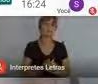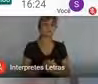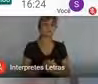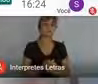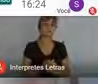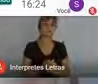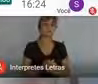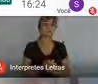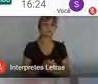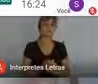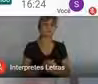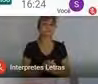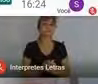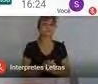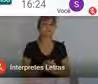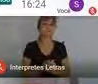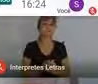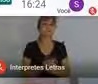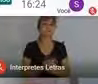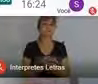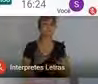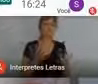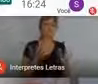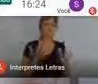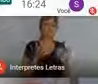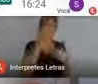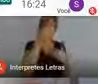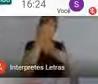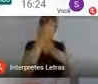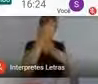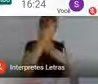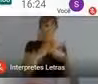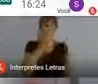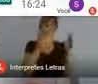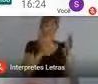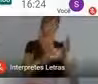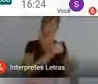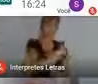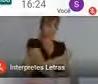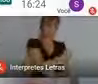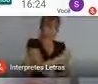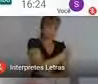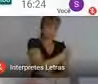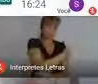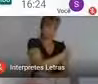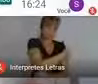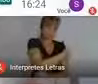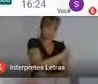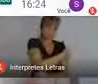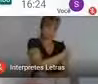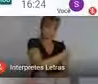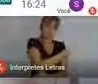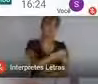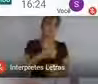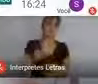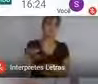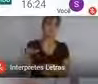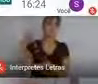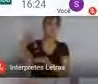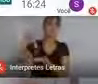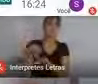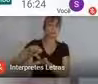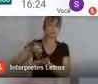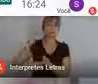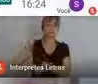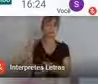apresentação. E agradecer a todos os nossos alunos, né, do campo de Tomé-Açu e de outros campos